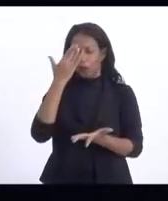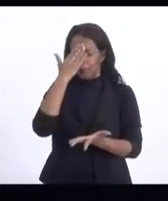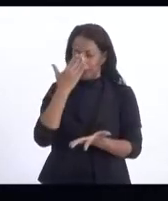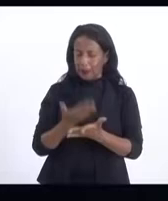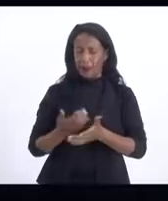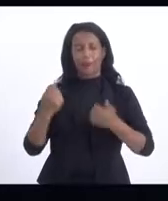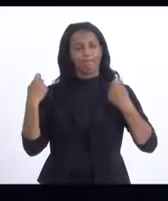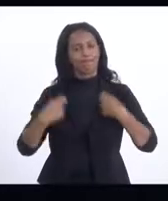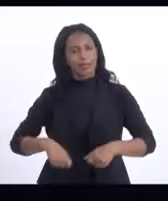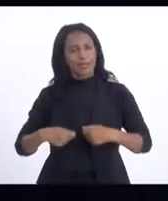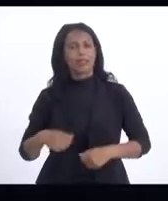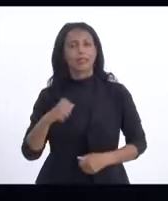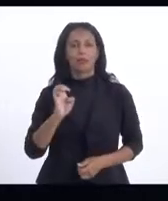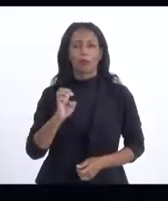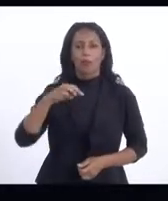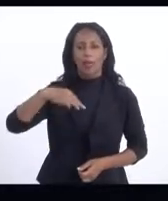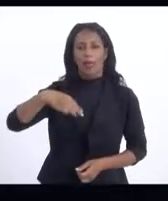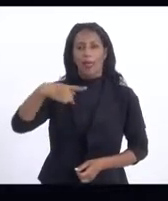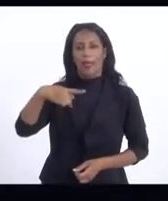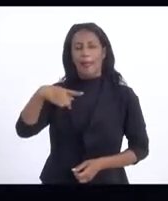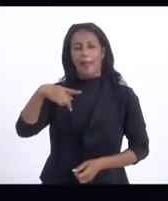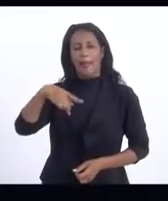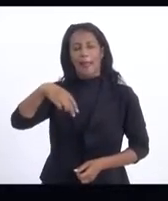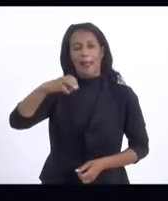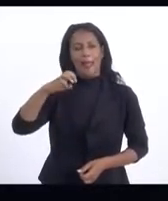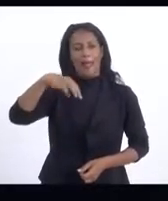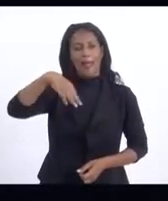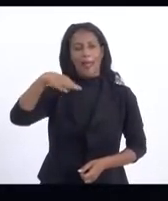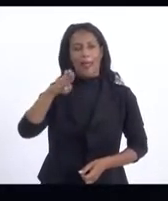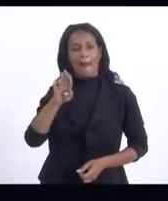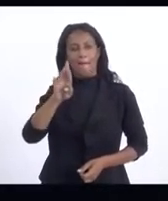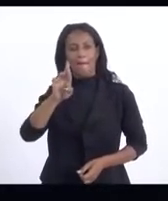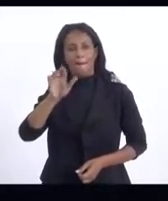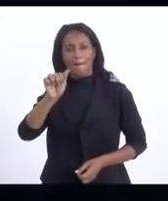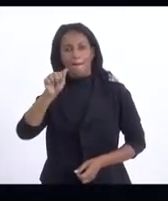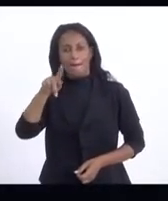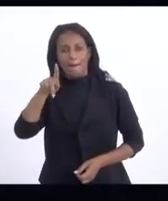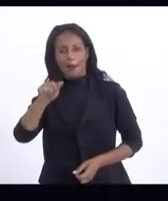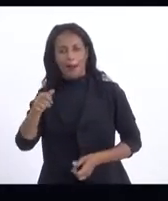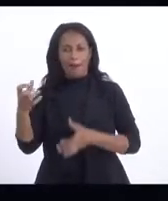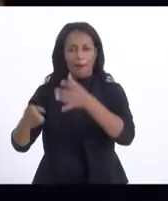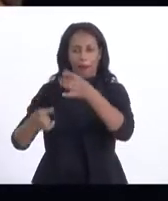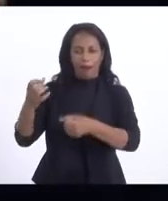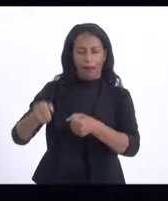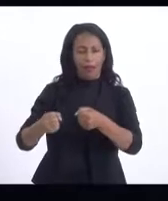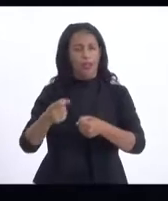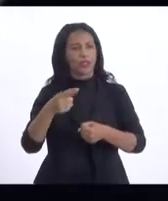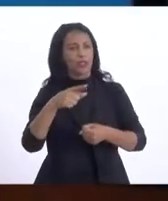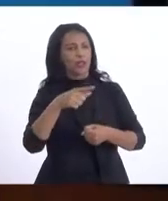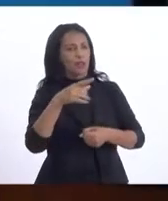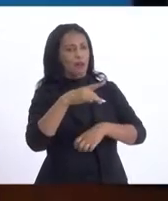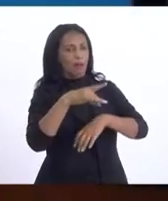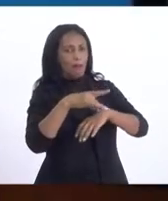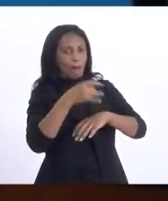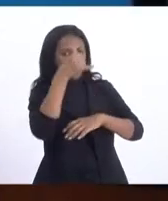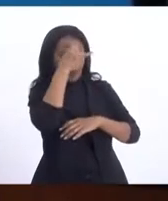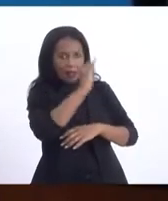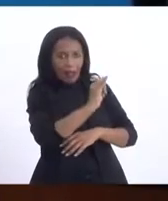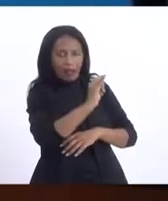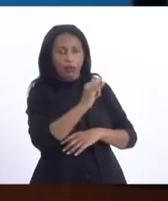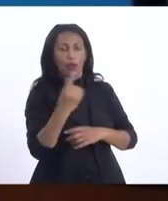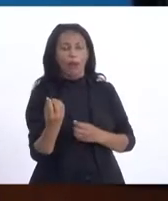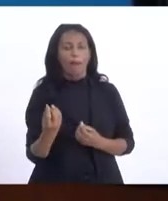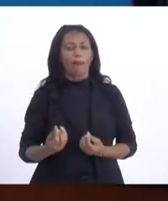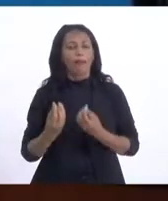de uma Embrapa gado de corte, precisamos de uma Embrapa gado de leite, para poder incentivar e motivar e